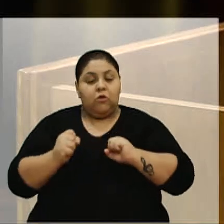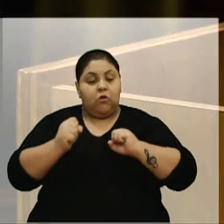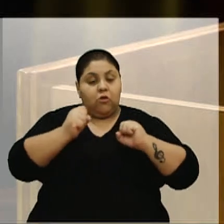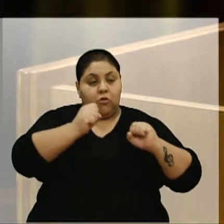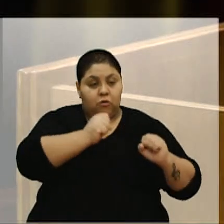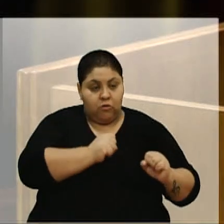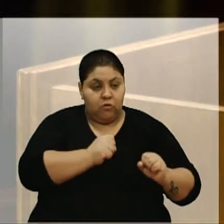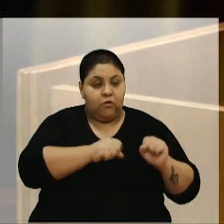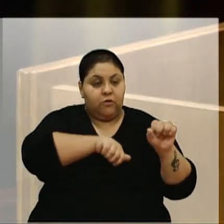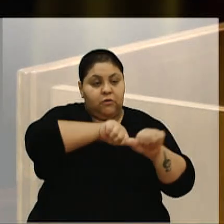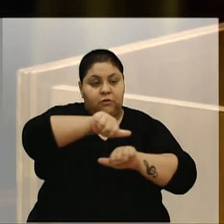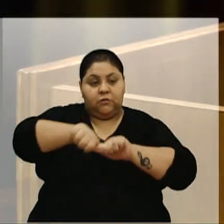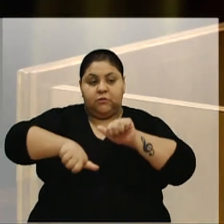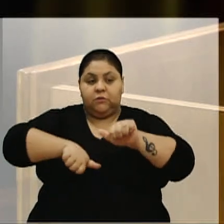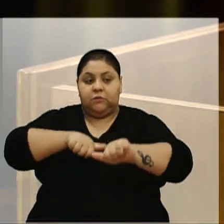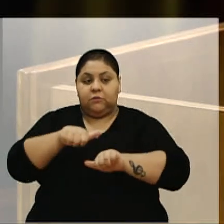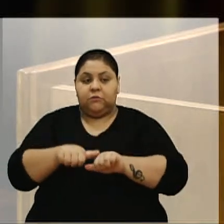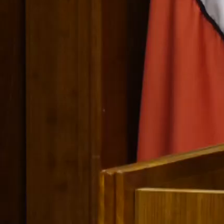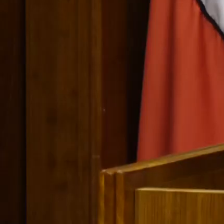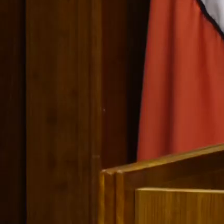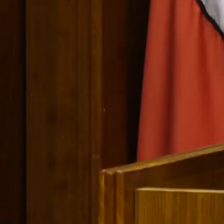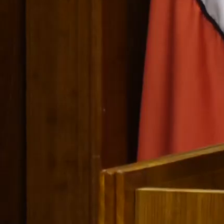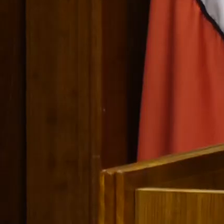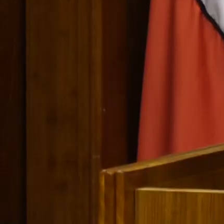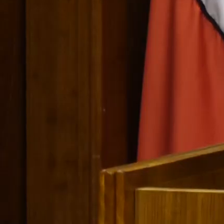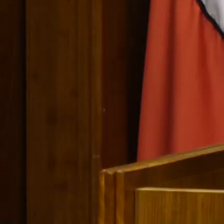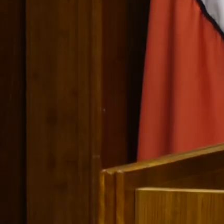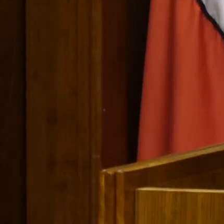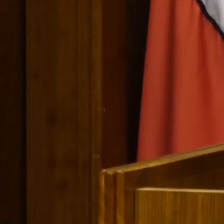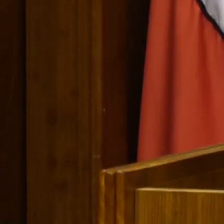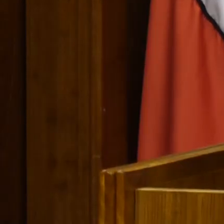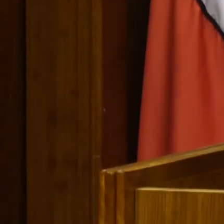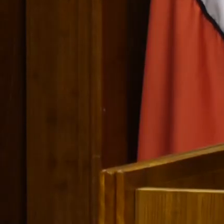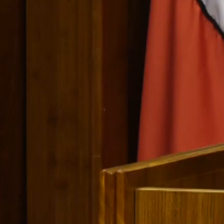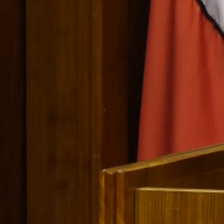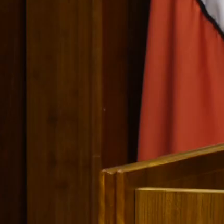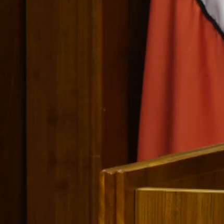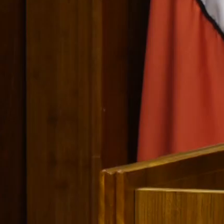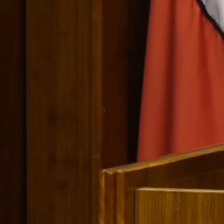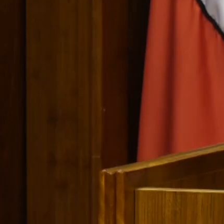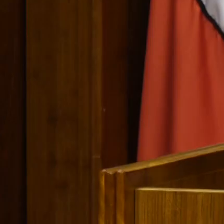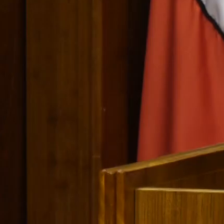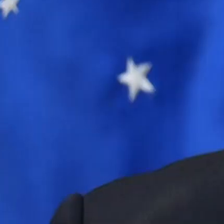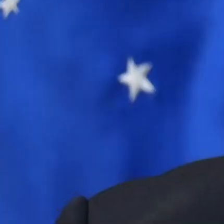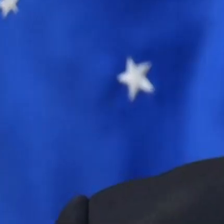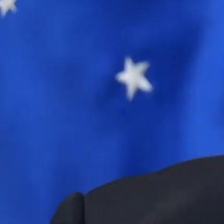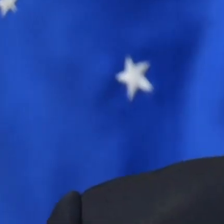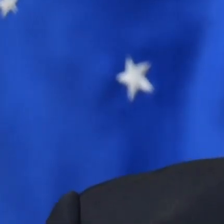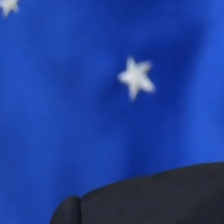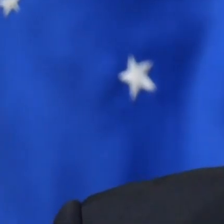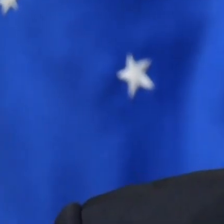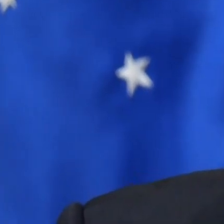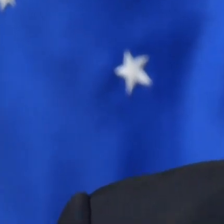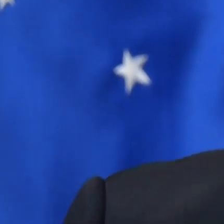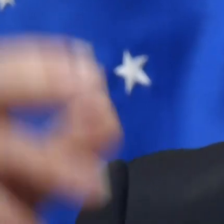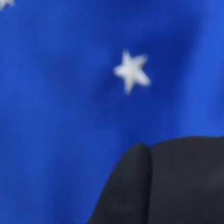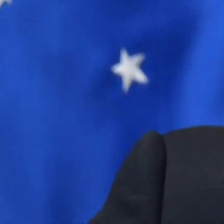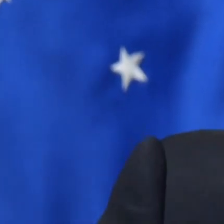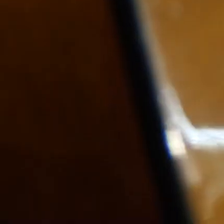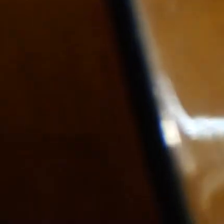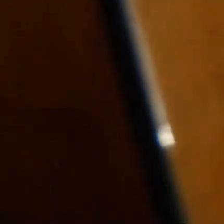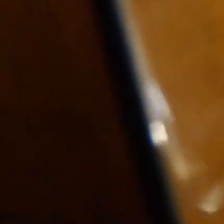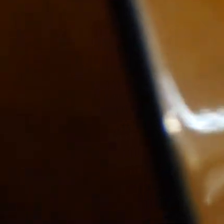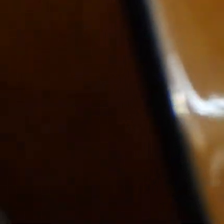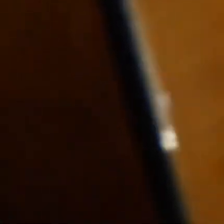agente de mudança e de inspiração. Com a voz suave e agradável a quem ouve, Sodré, em seu